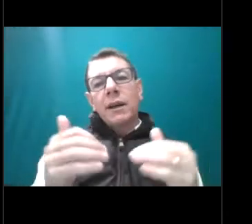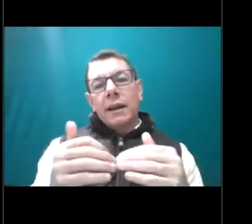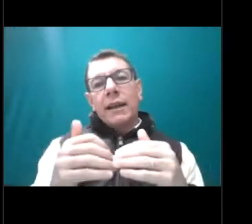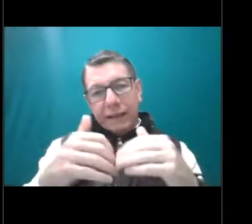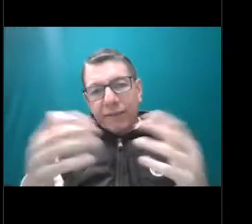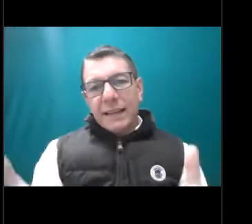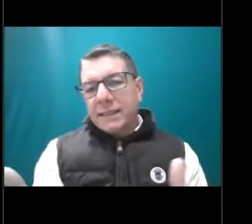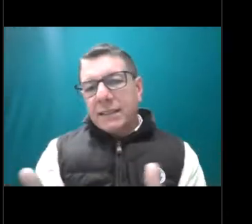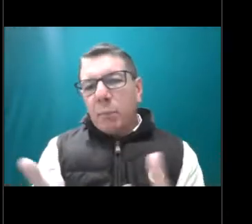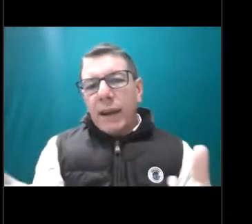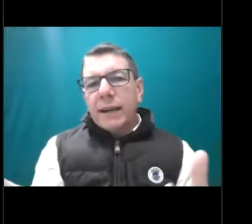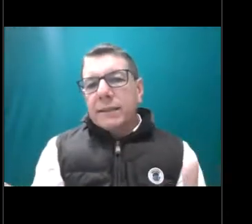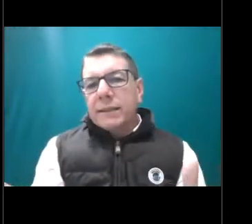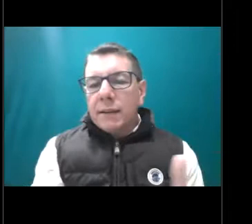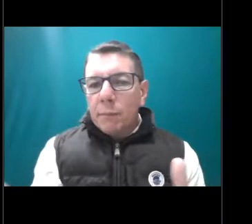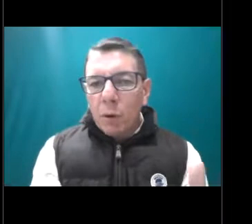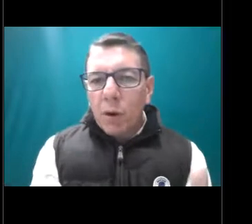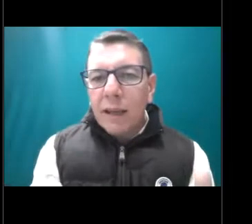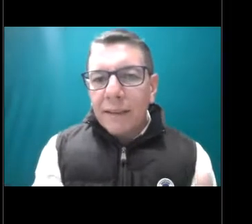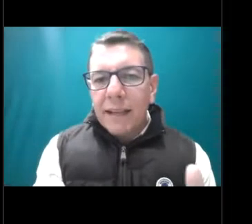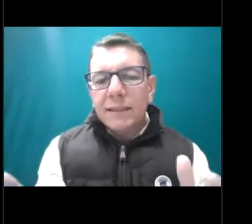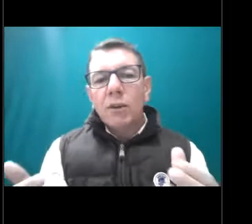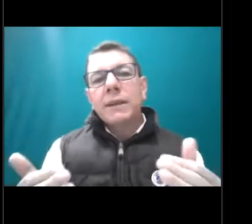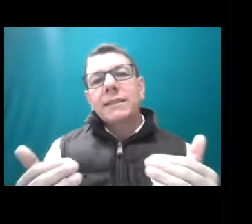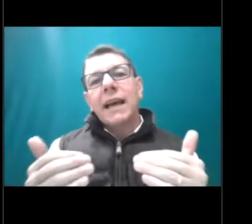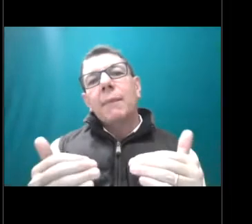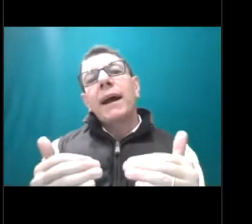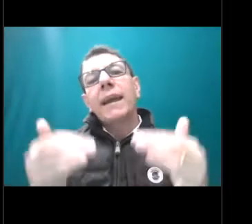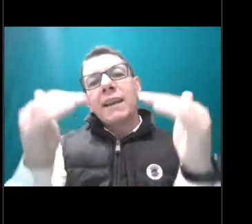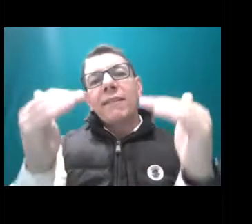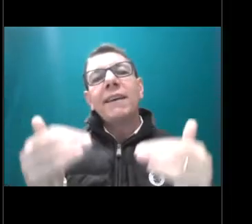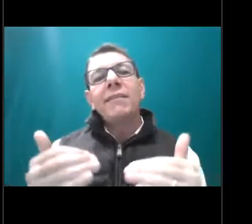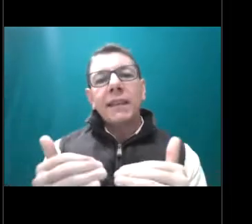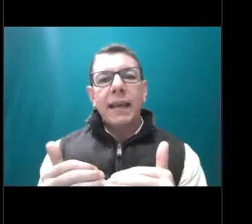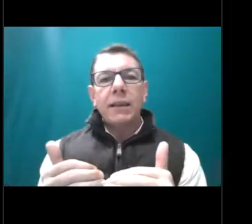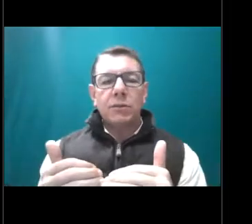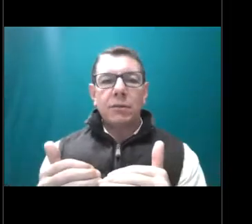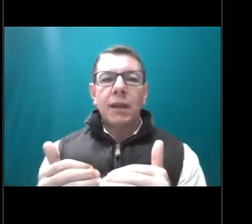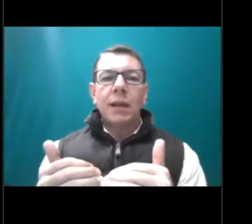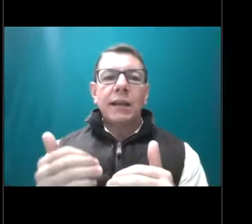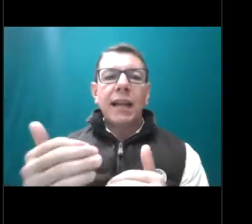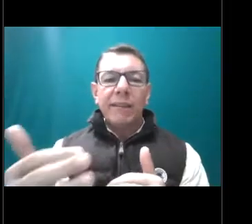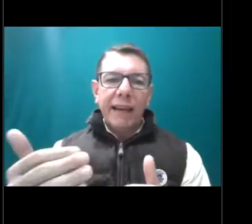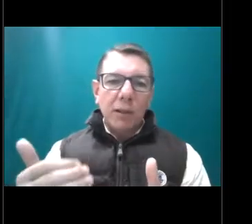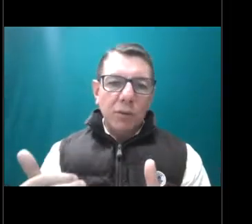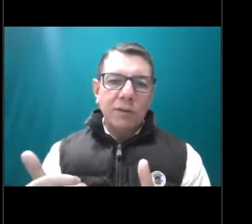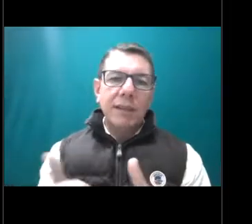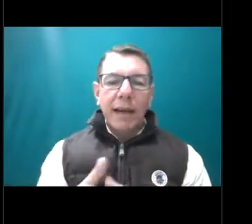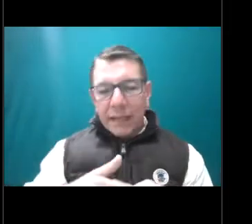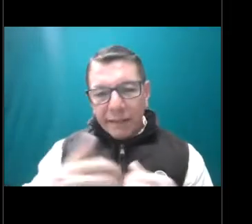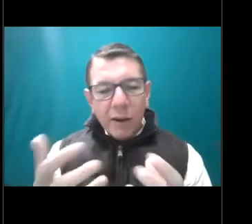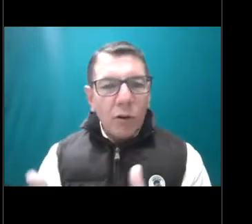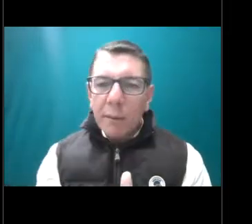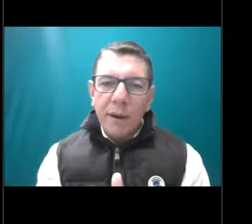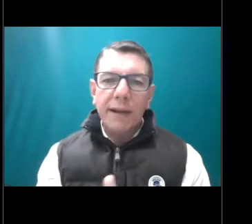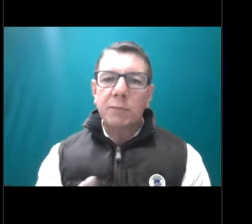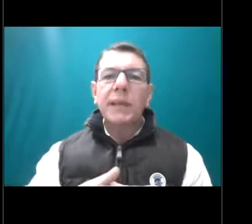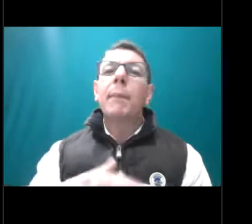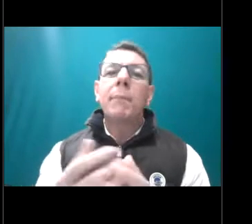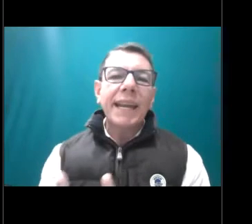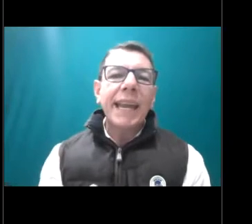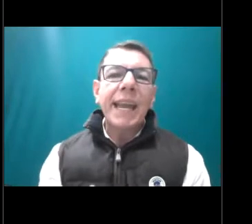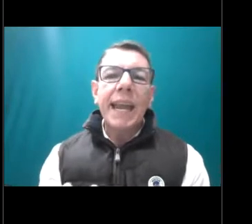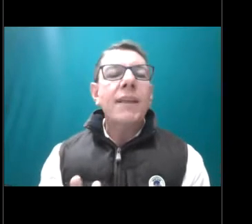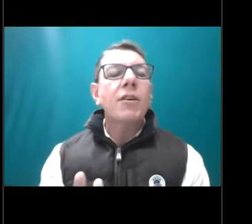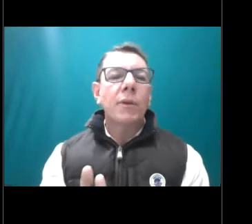região. Então, vai existir perdas, né, por qualquer vedação, mas a barreira vai evitar isso, né? Ela vai reduzir. Ainda vai ocorrer perdas,